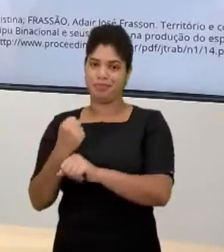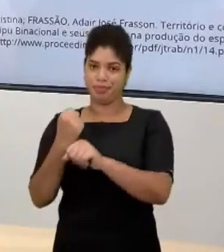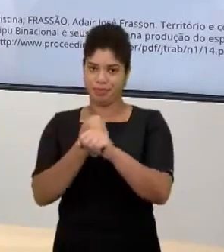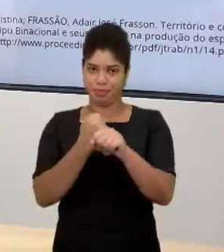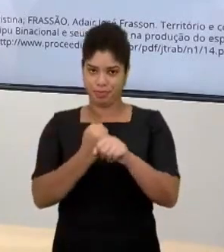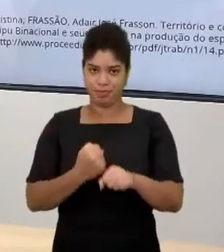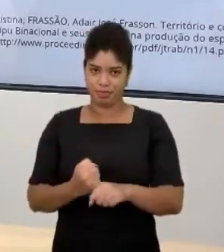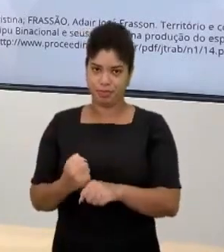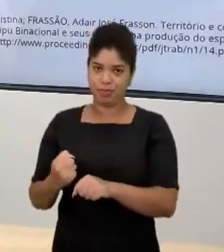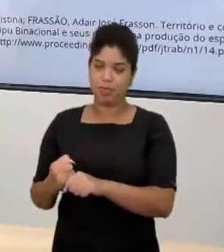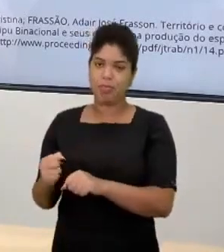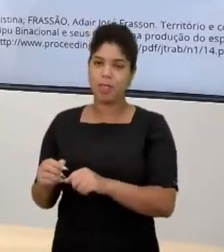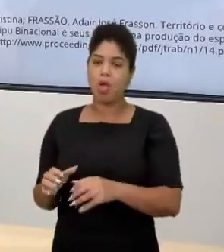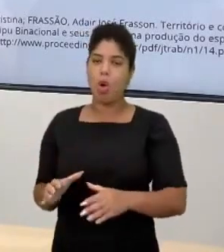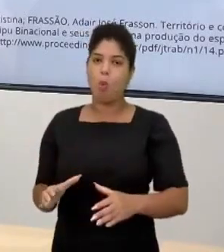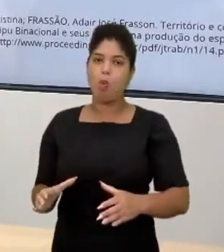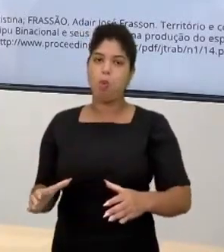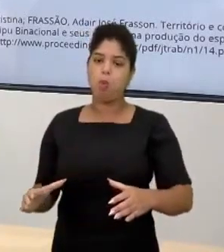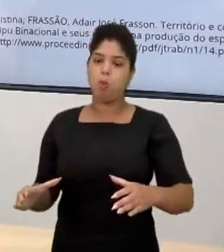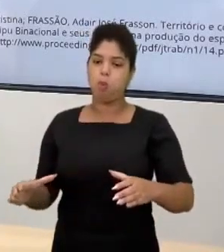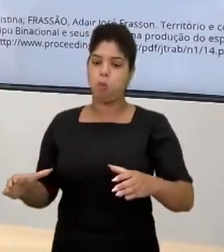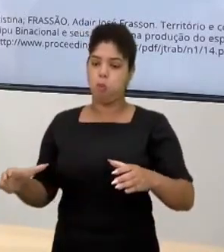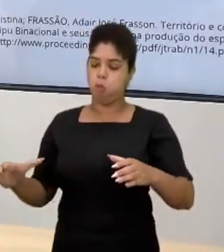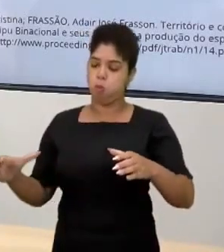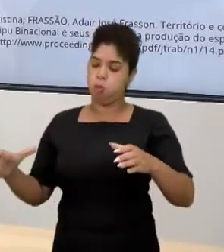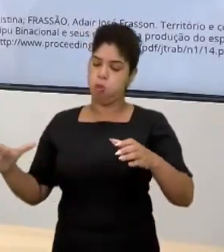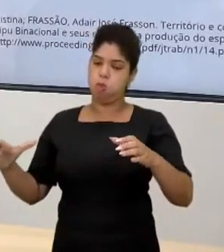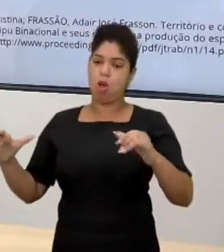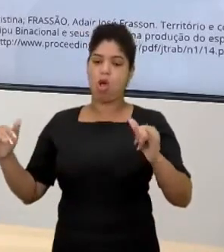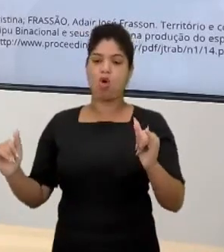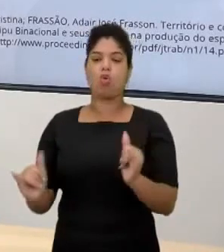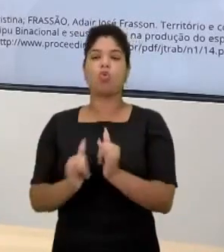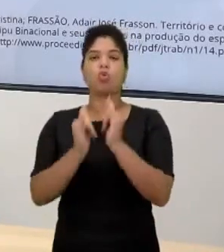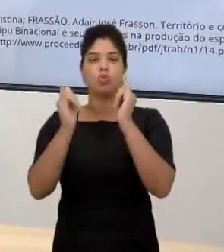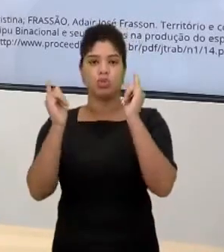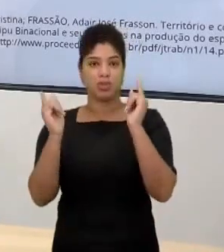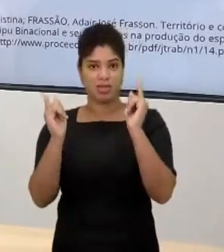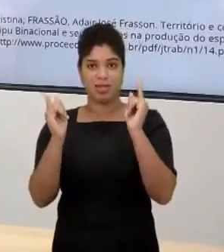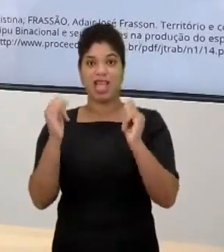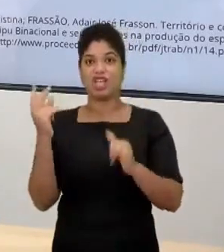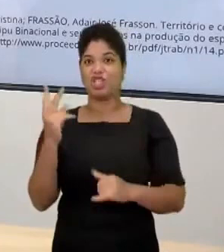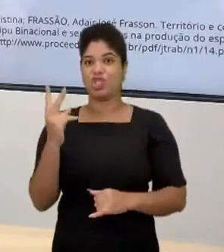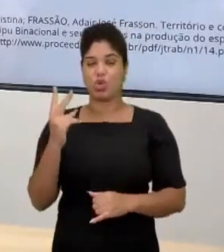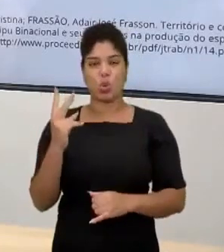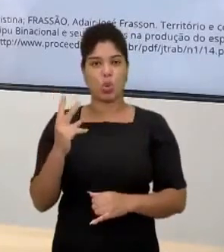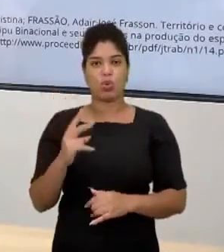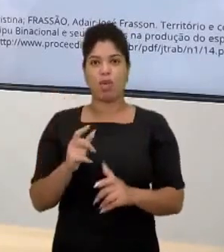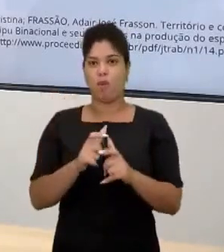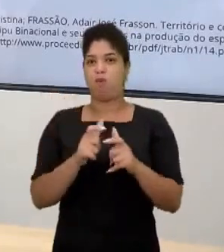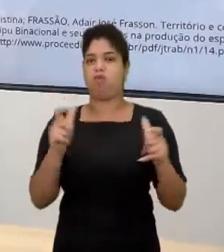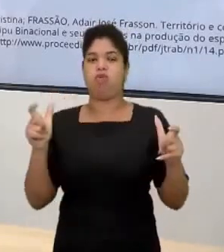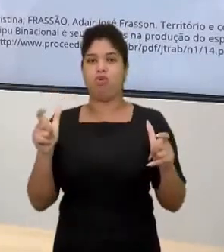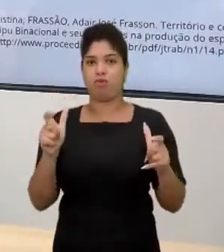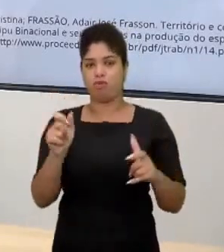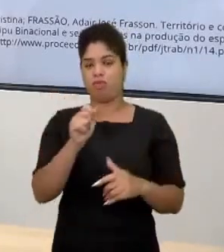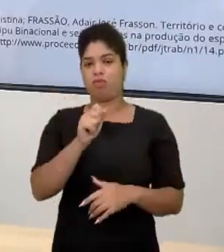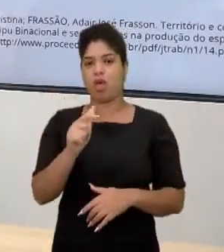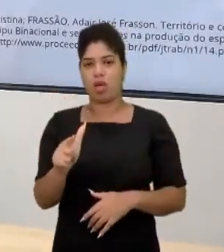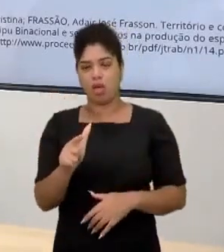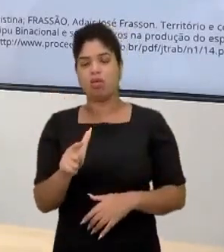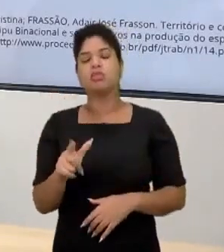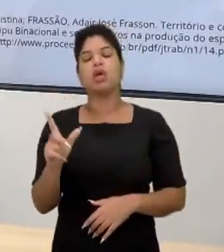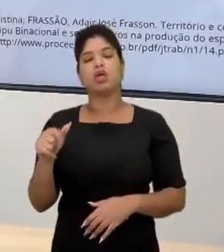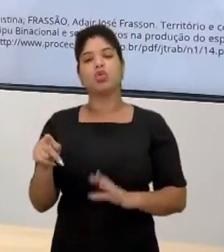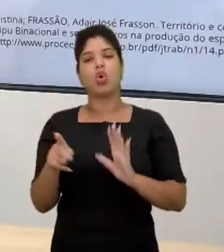dessa região para ter aí a segunda maior usina do mundo e na época, né, sendo aí a primeira